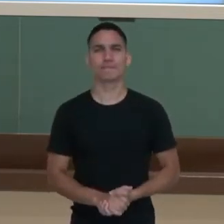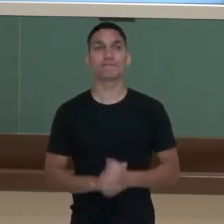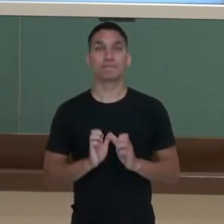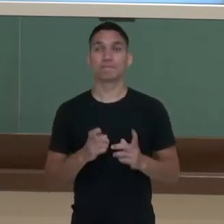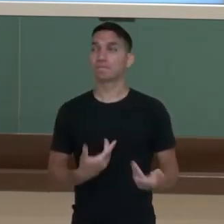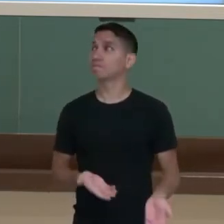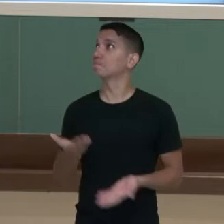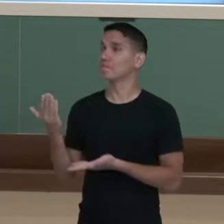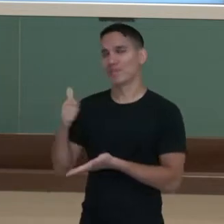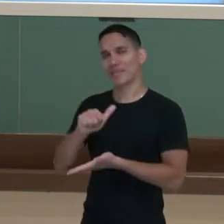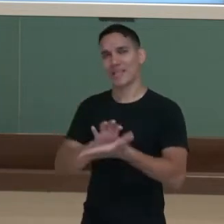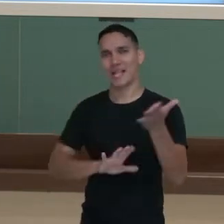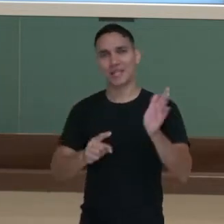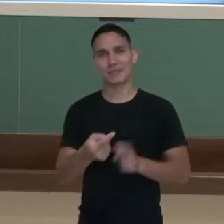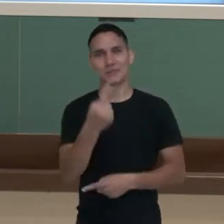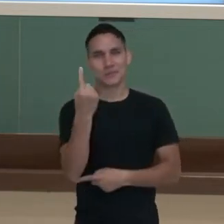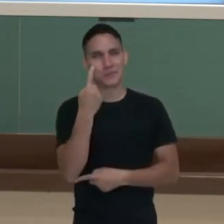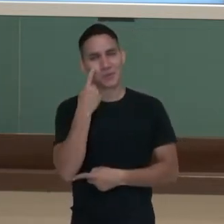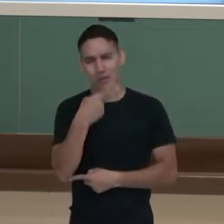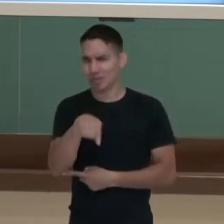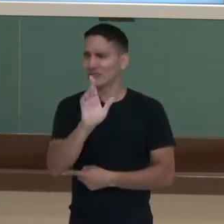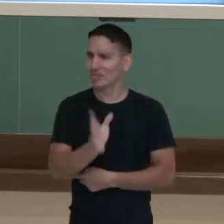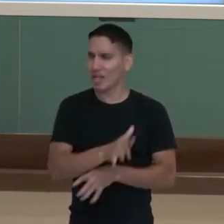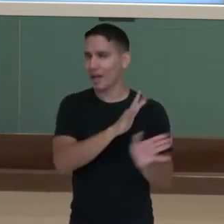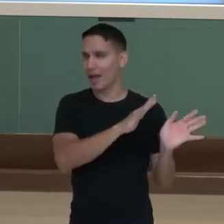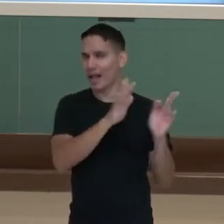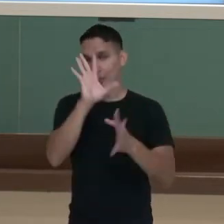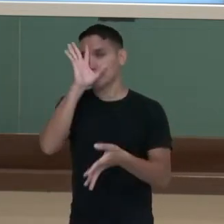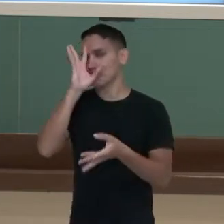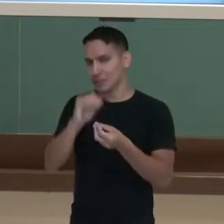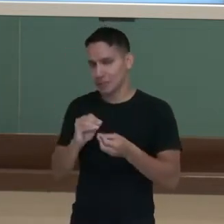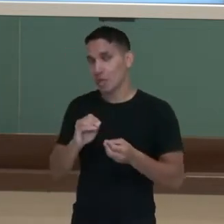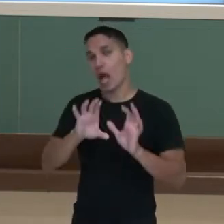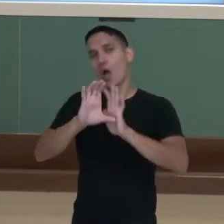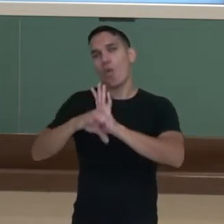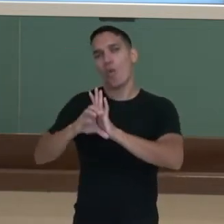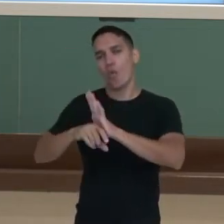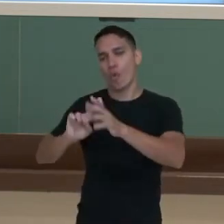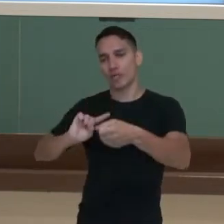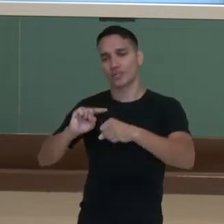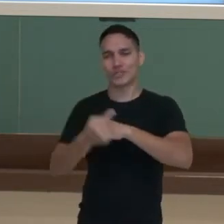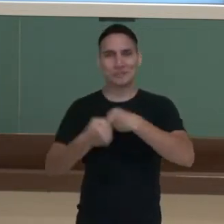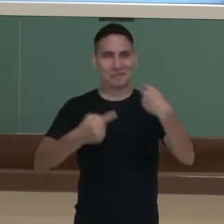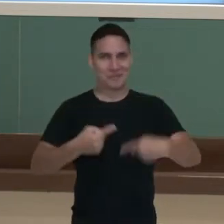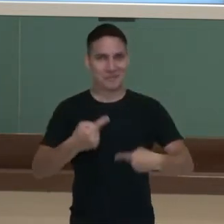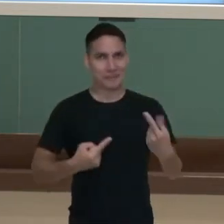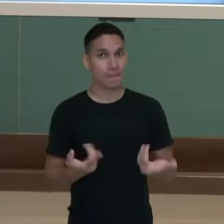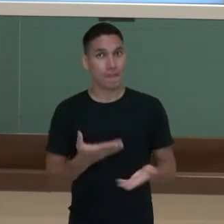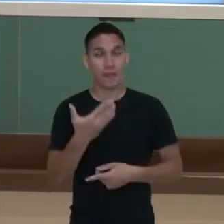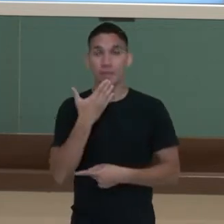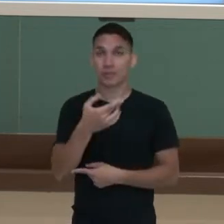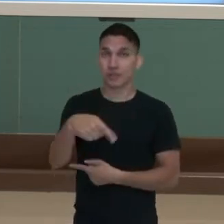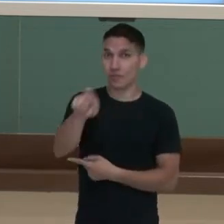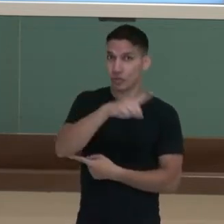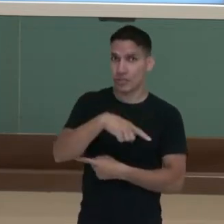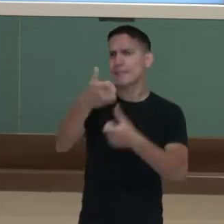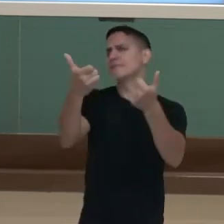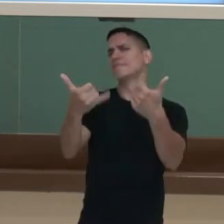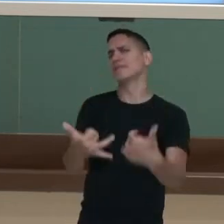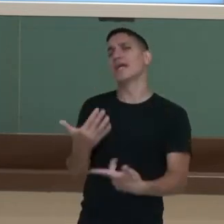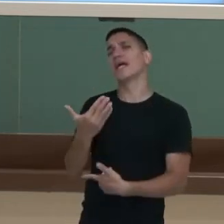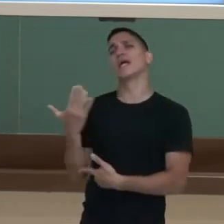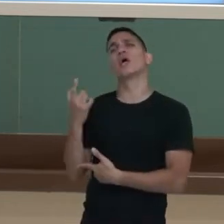bem? Vamos para a nossa primeira atividade, já que você deve ter entendido aí esse conceito de geopolítica. Então eu gostaria que você explicasse o